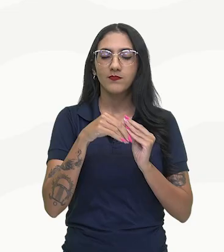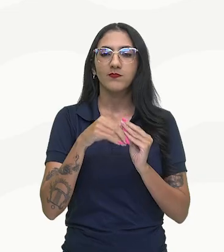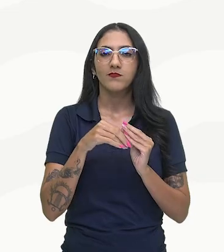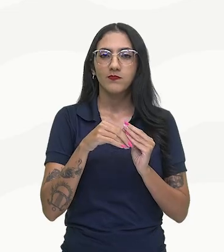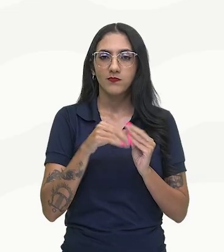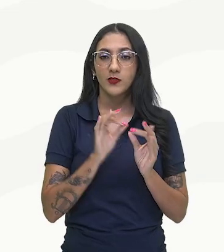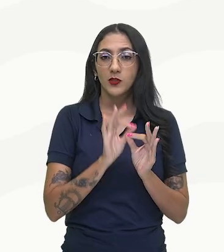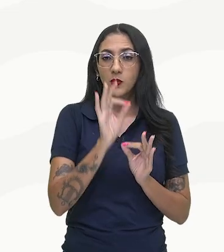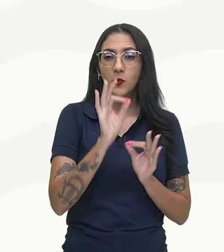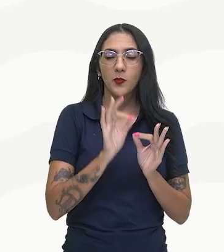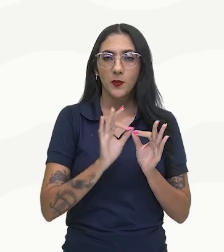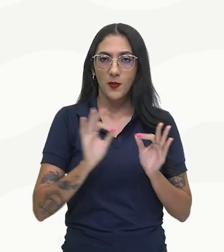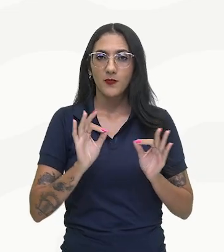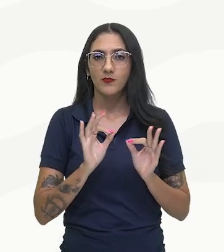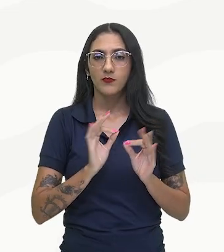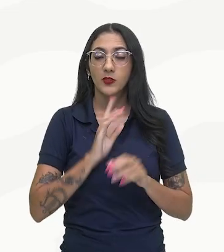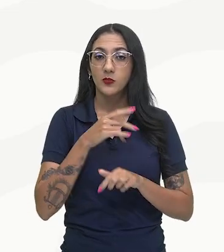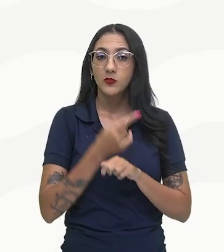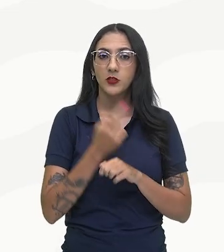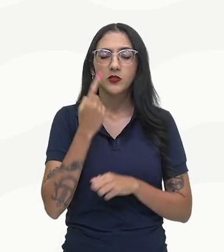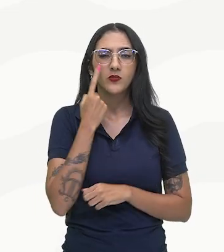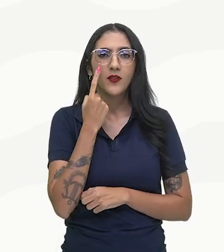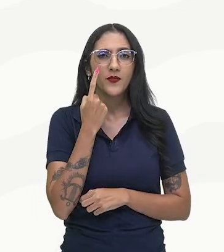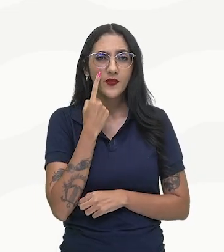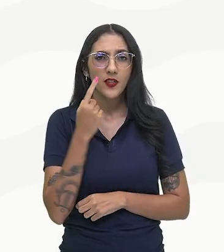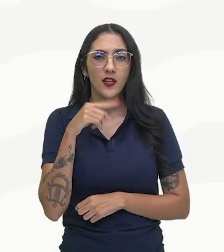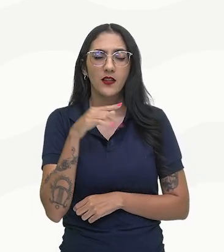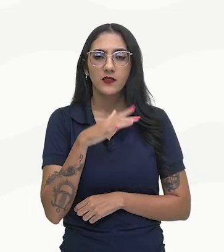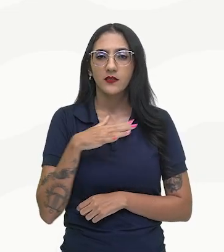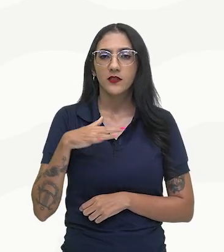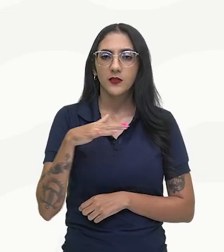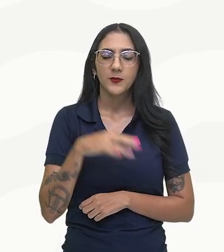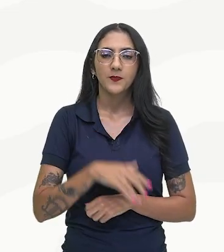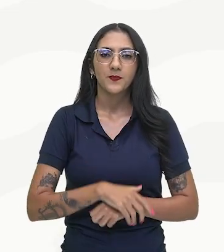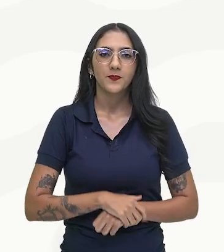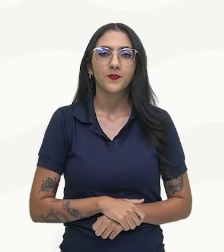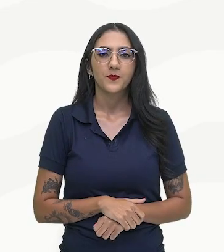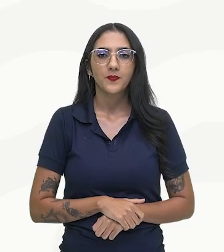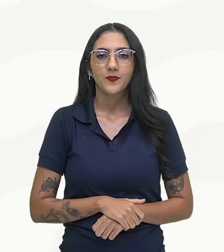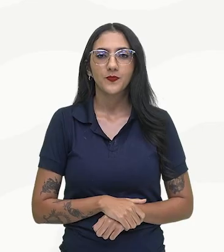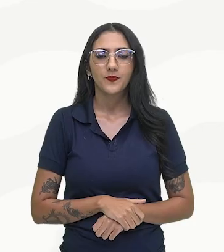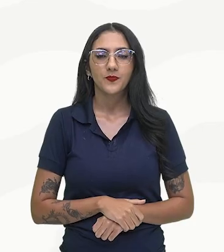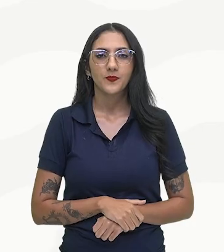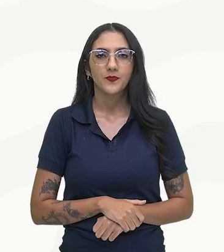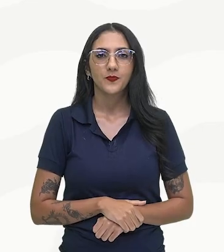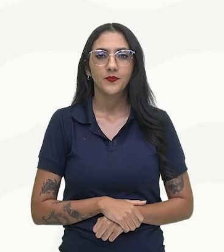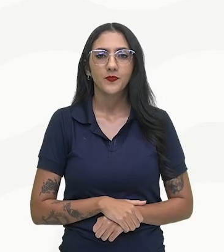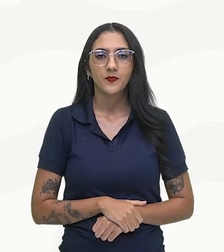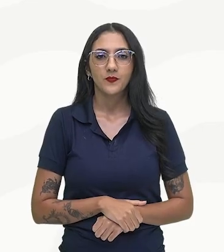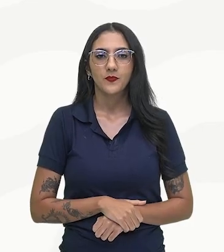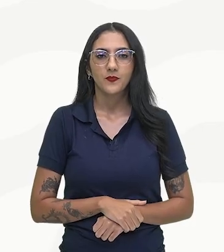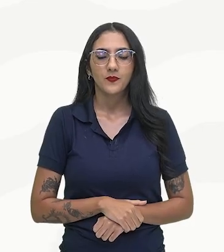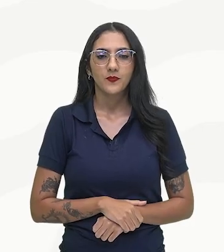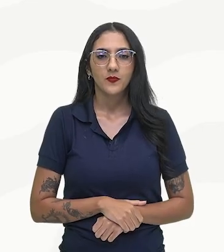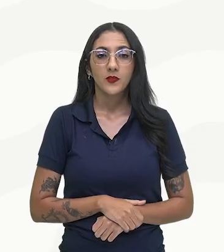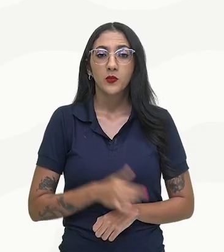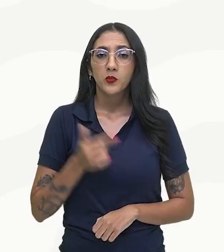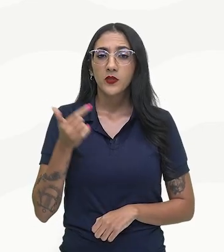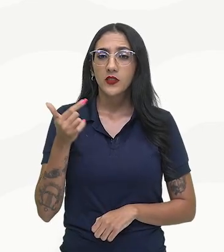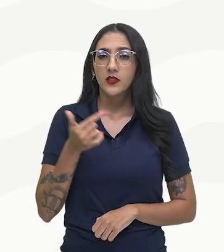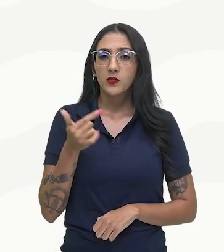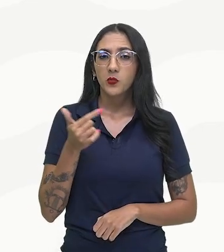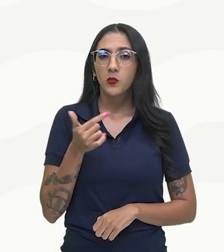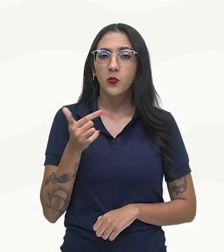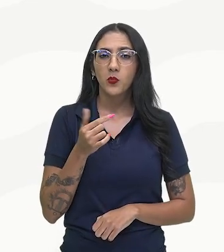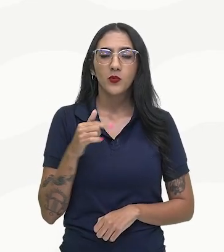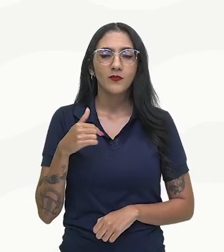comprimento. Já já a gente vai voltar no comprimento para ver essa área. O segundo valor de x a gente não vai precisar calcular. Sim. Porque